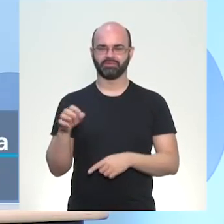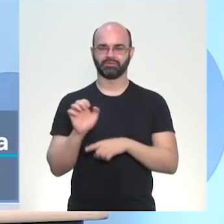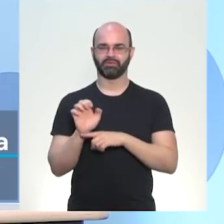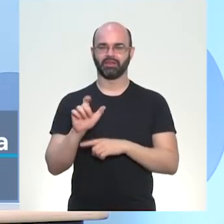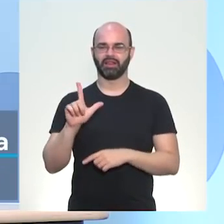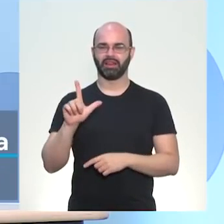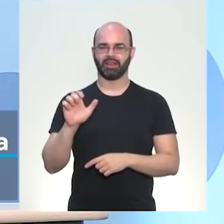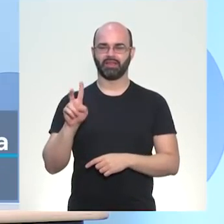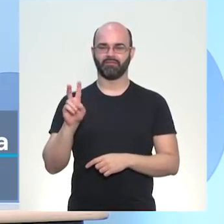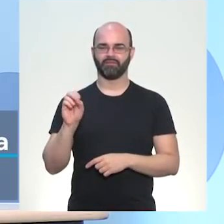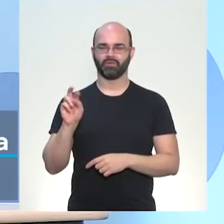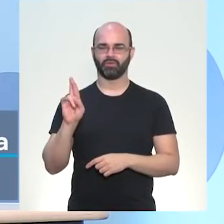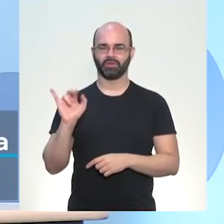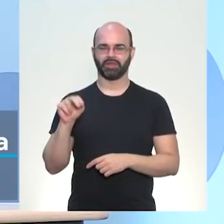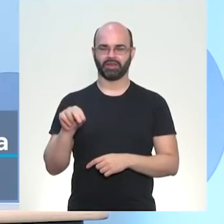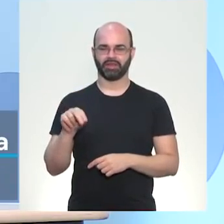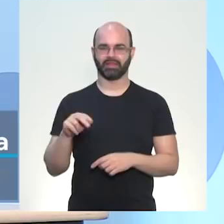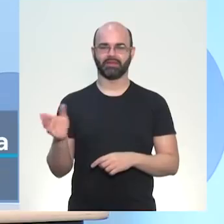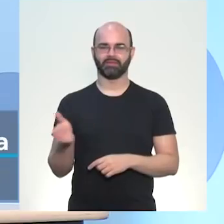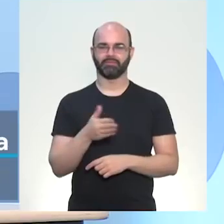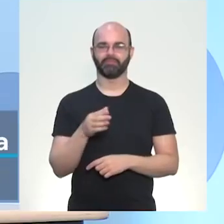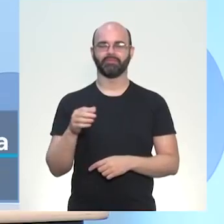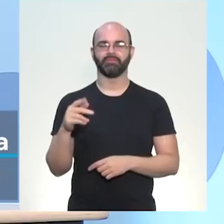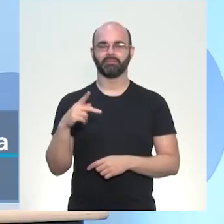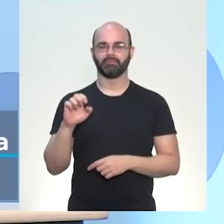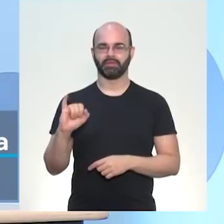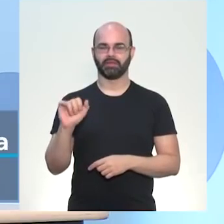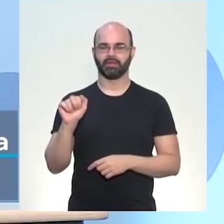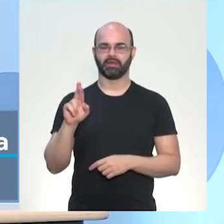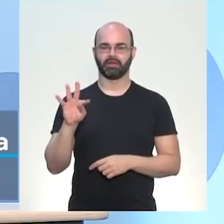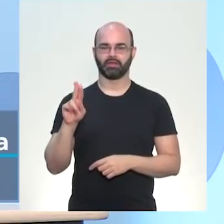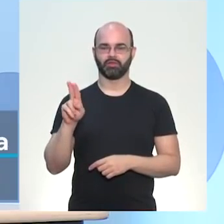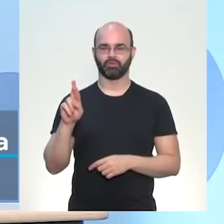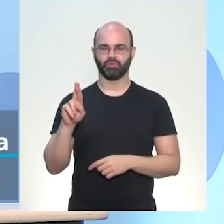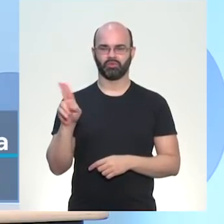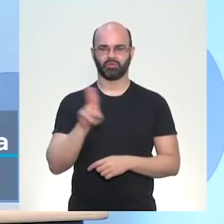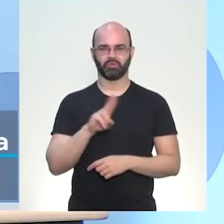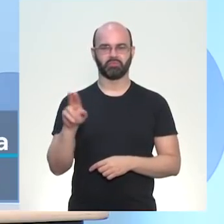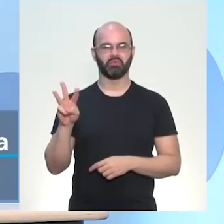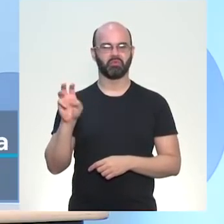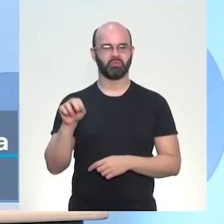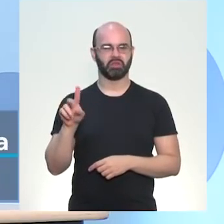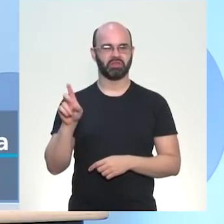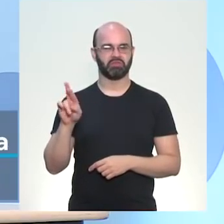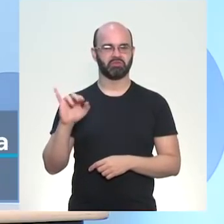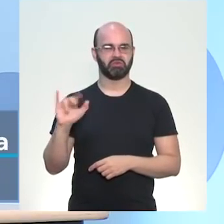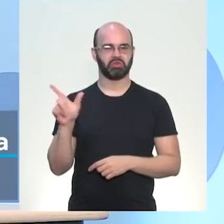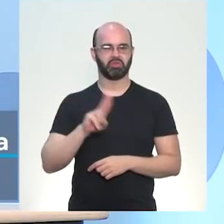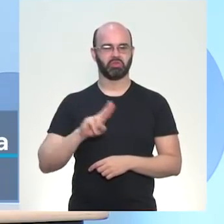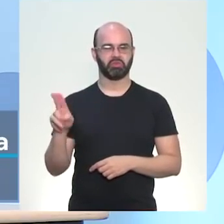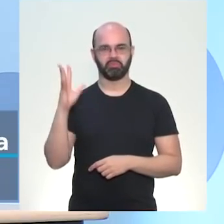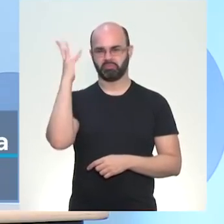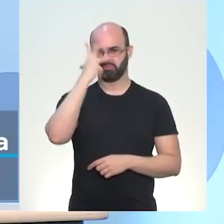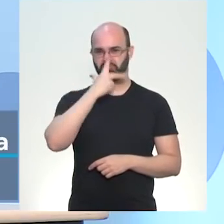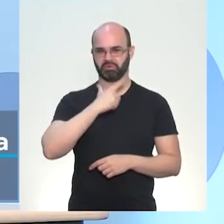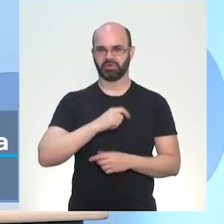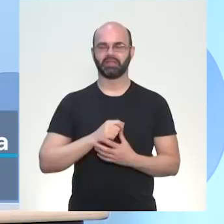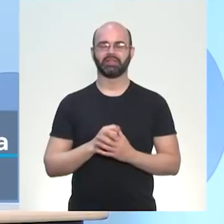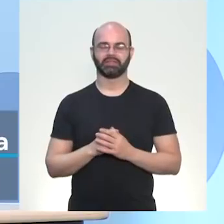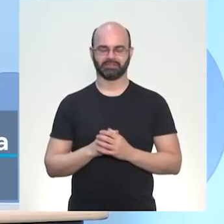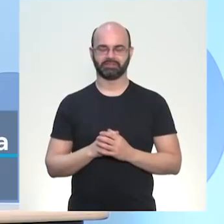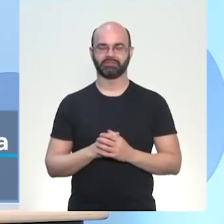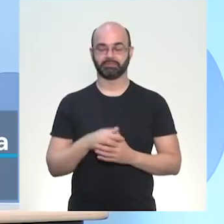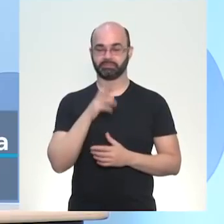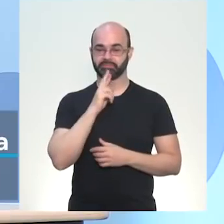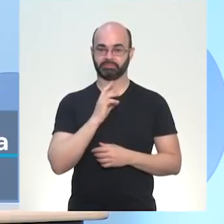Levorim, também os alunos da PEI Arthur Wengril, olha que nome bonito, né? Mandando também a resposta correta. Os alunos da